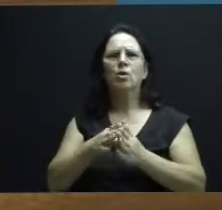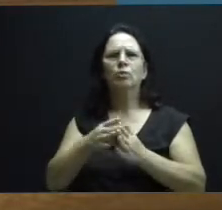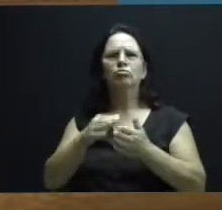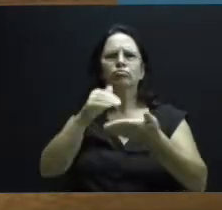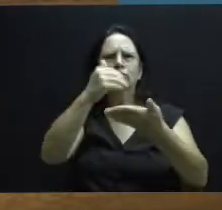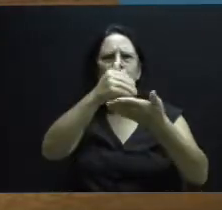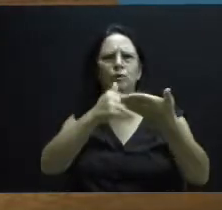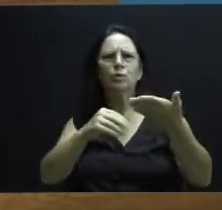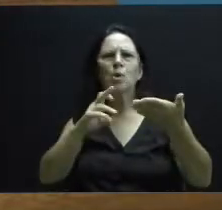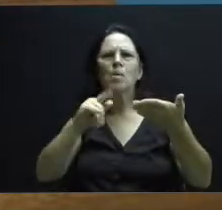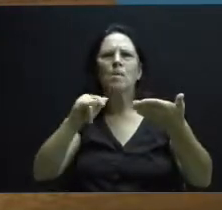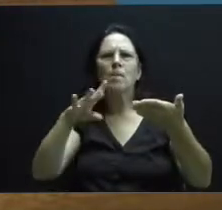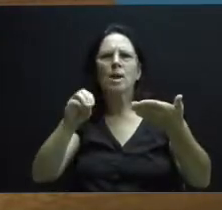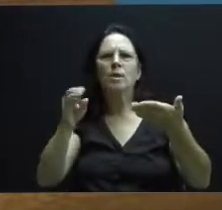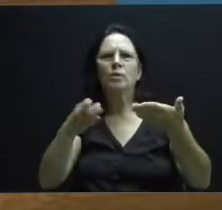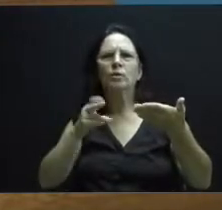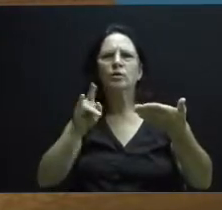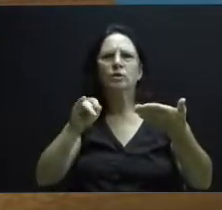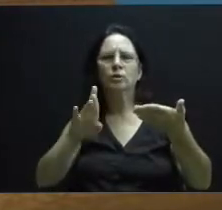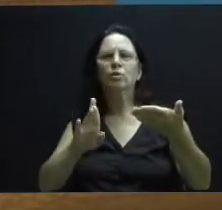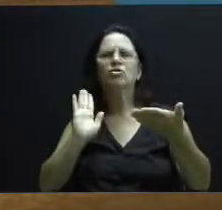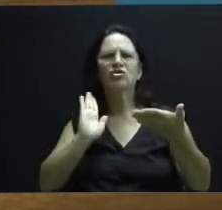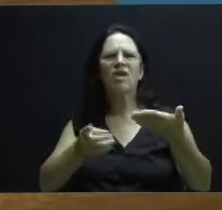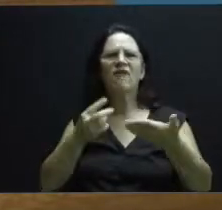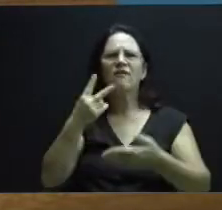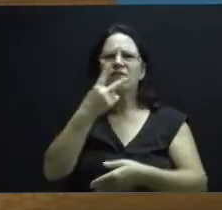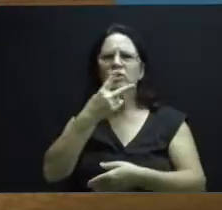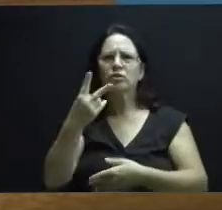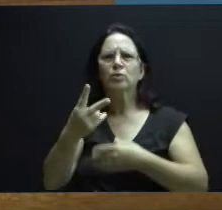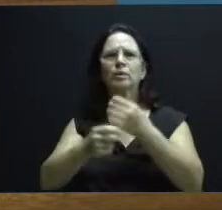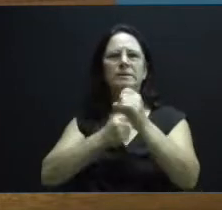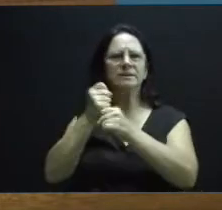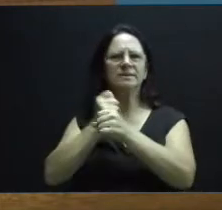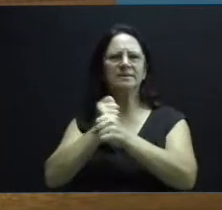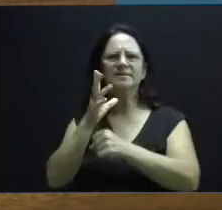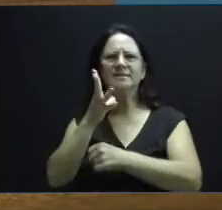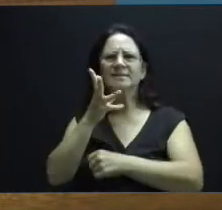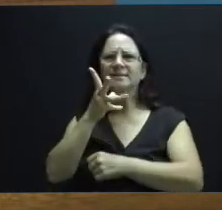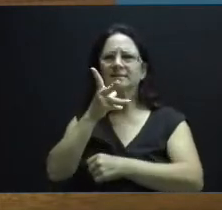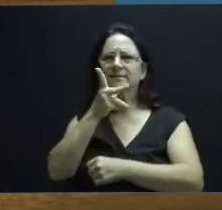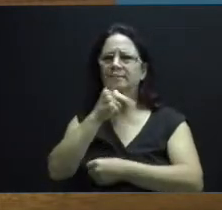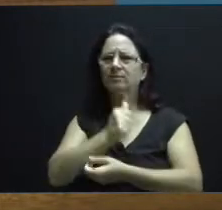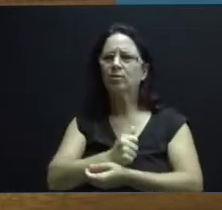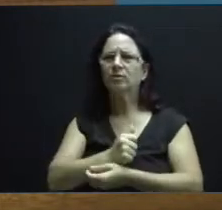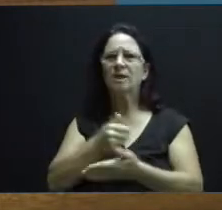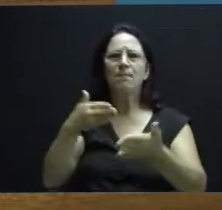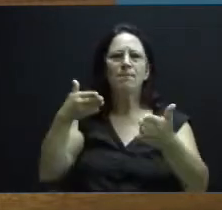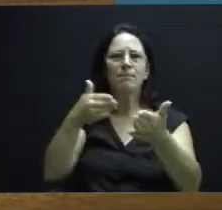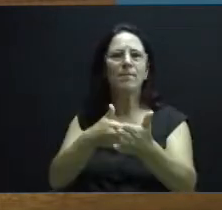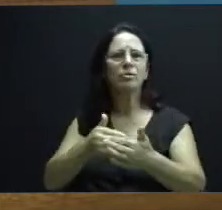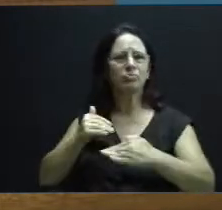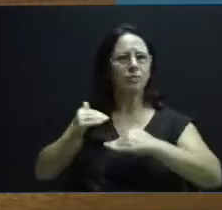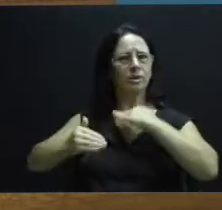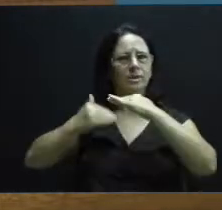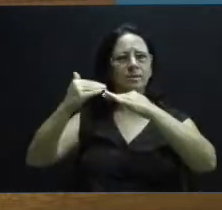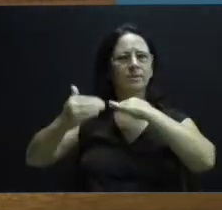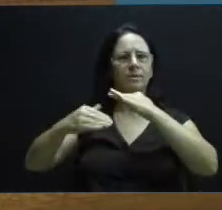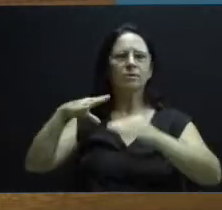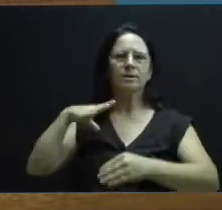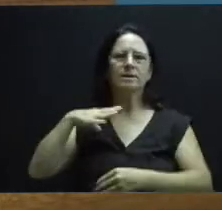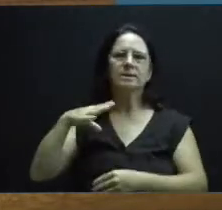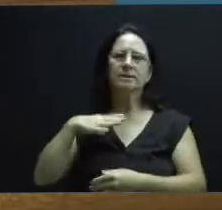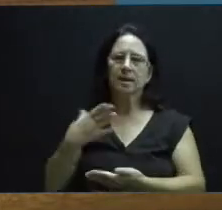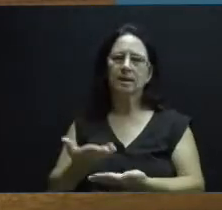e que eu relembro que está há 22 anos atrasado impede o crescimento da cidade impede que